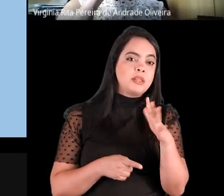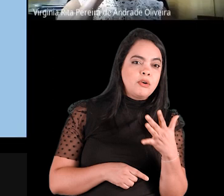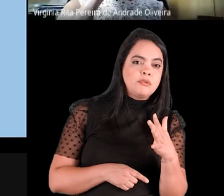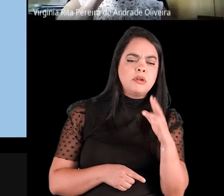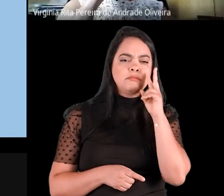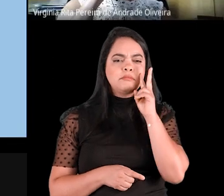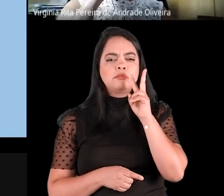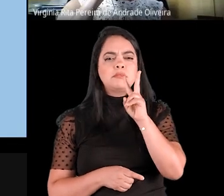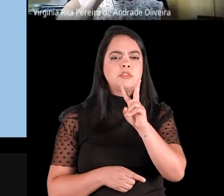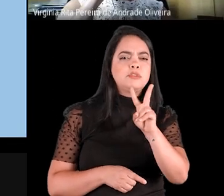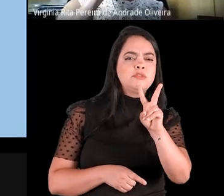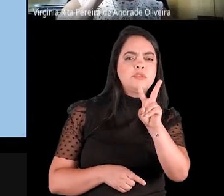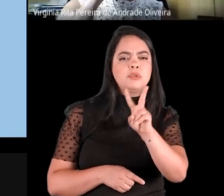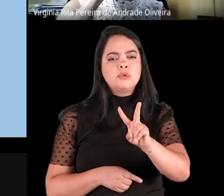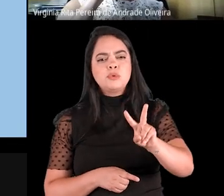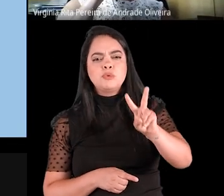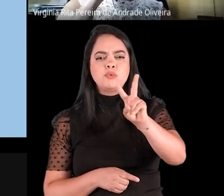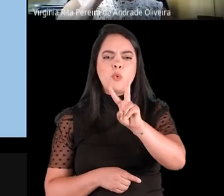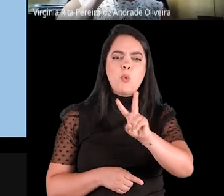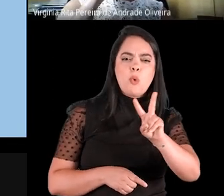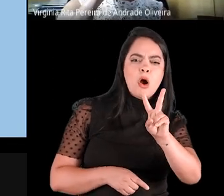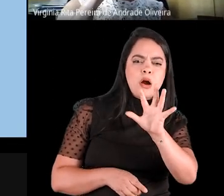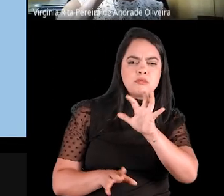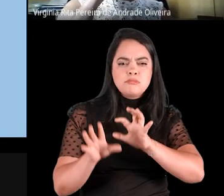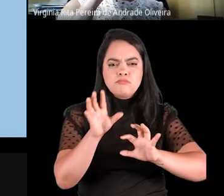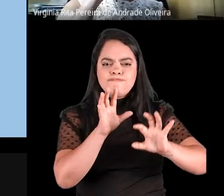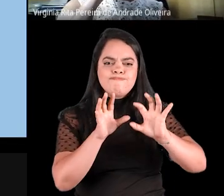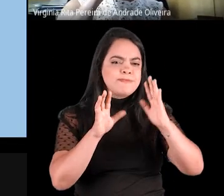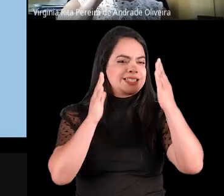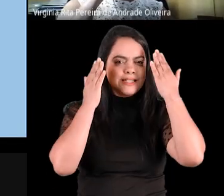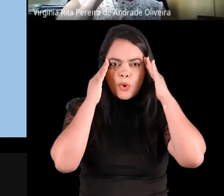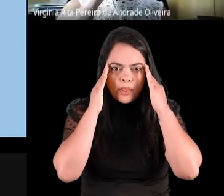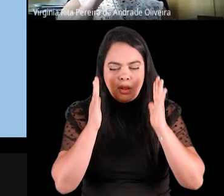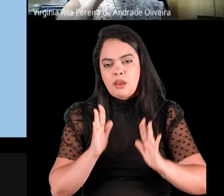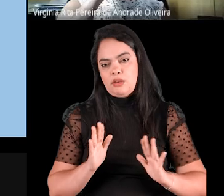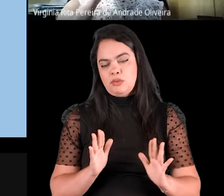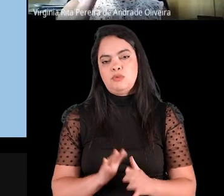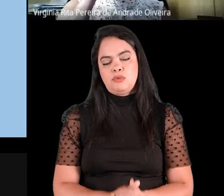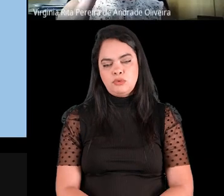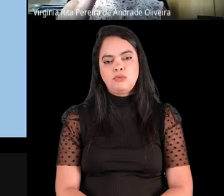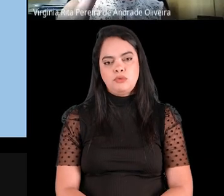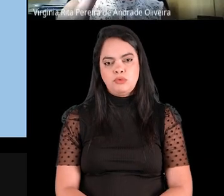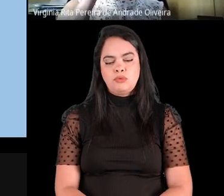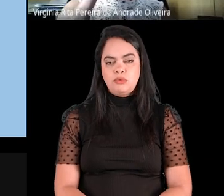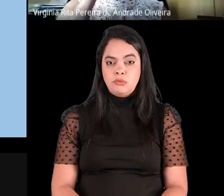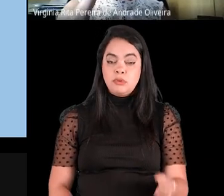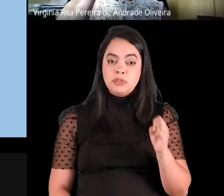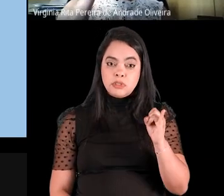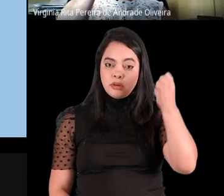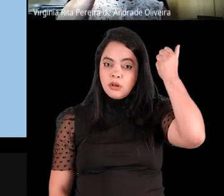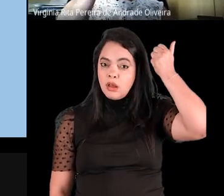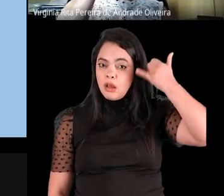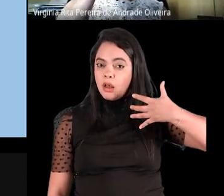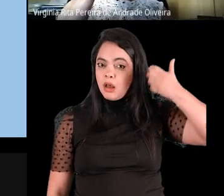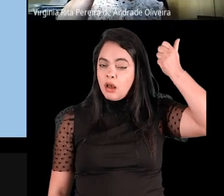imagem visual, um comprometimento nessa compreensão. Então, quando eu descrevo, né,